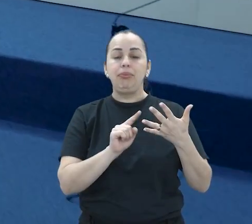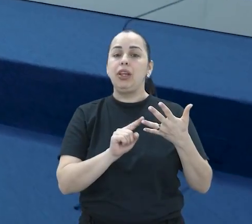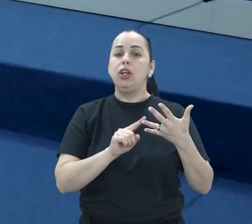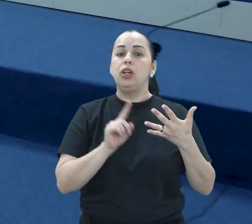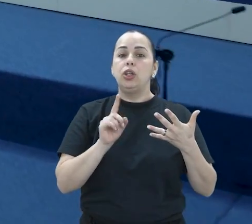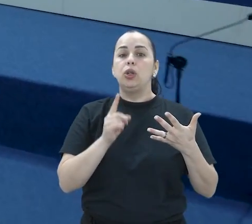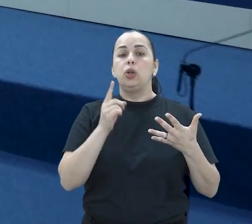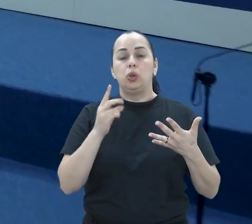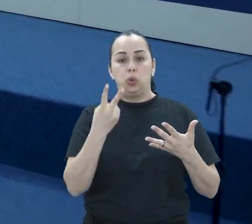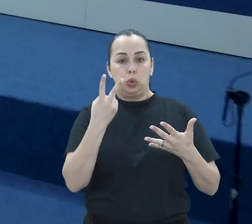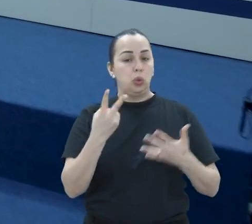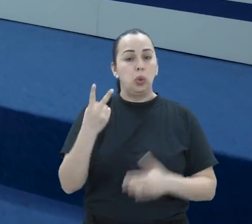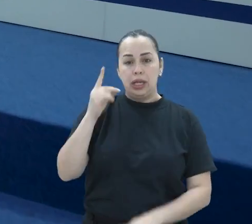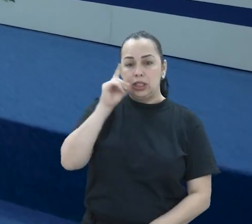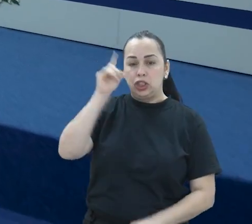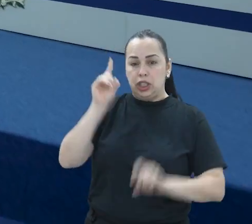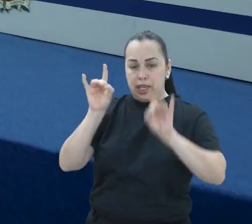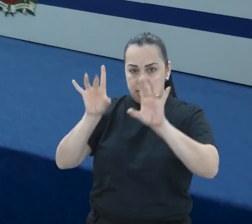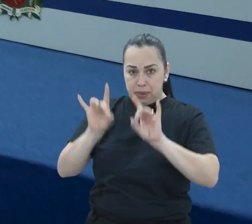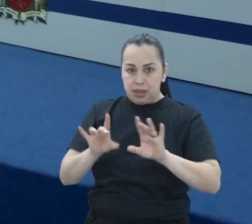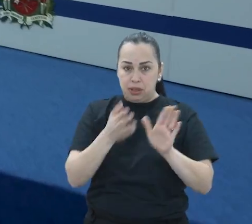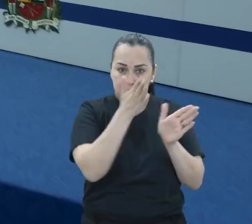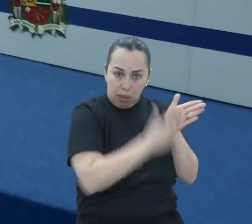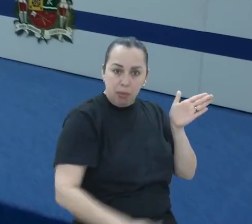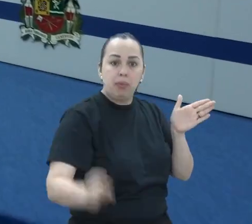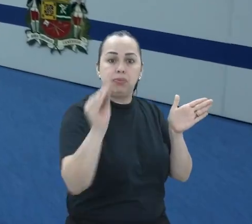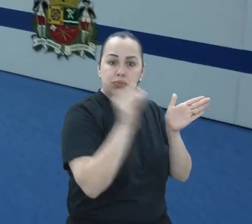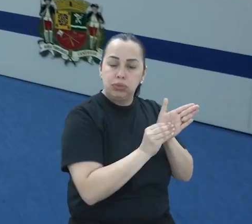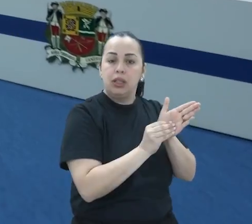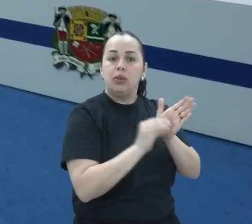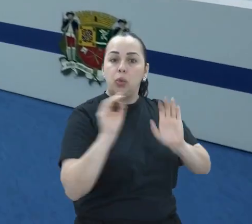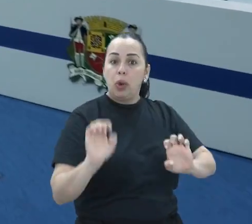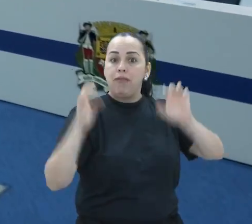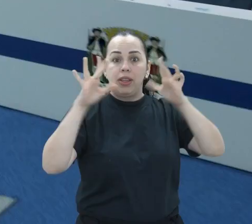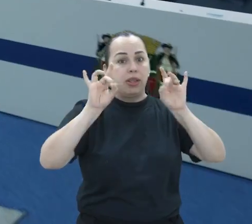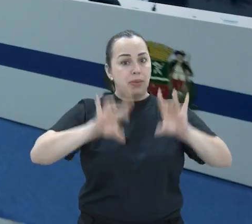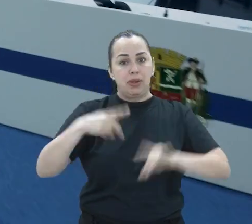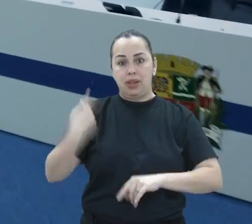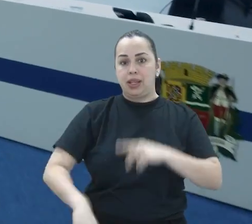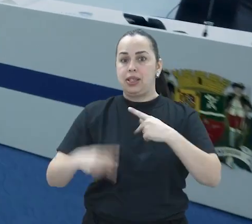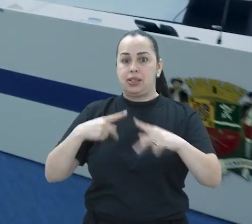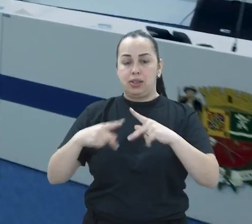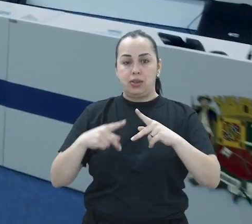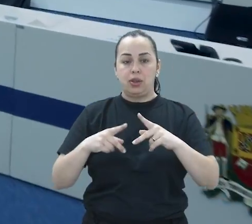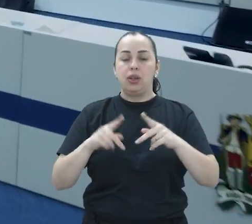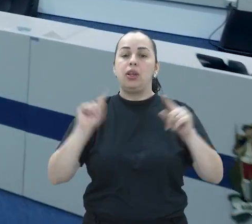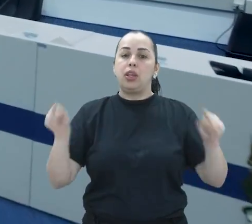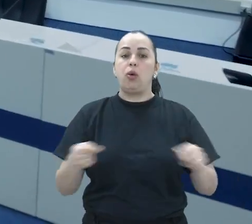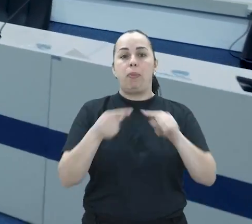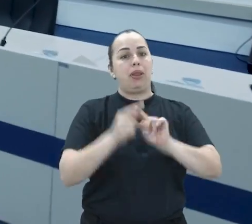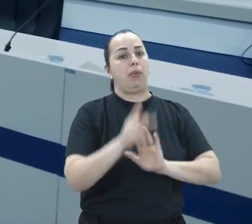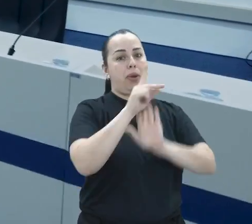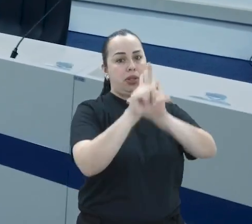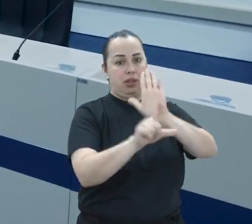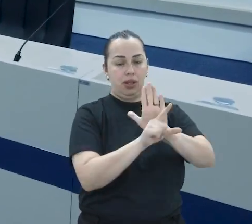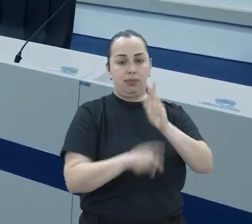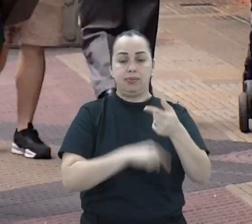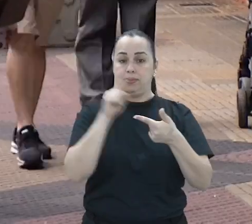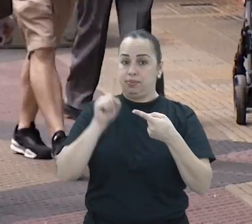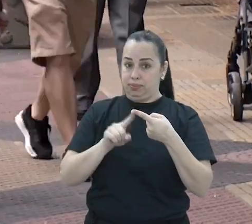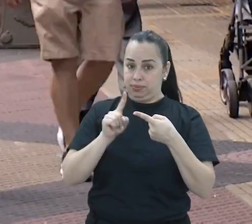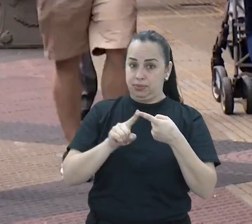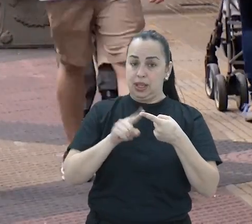datas comemorativas também passaram a compor o calendário oficial de eventos da cidade a partir de projetos